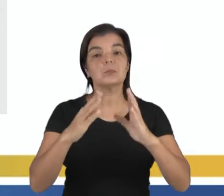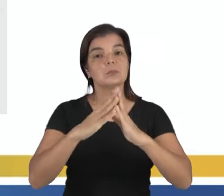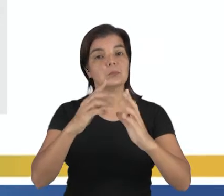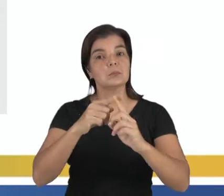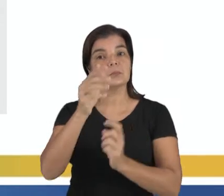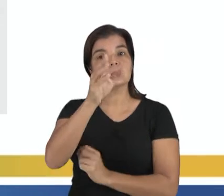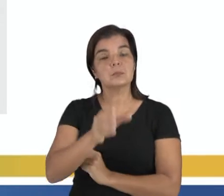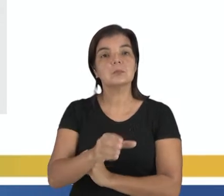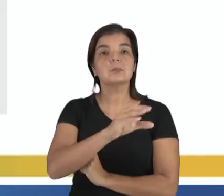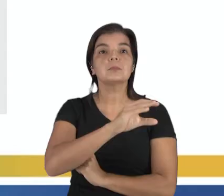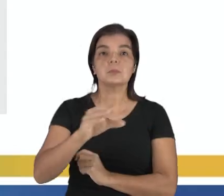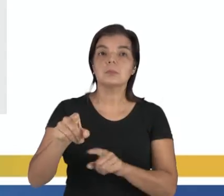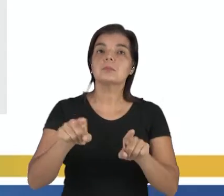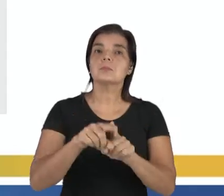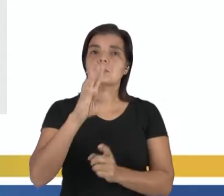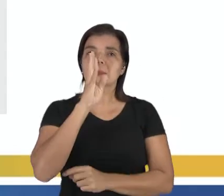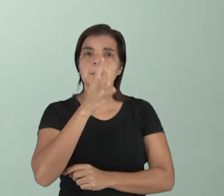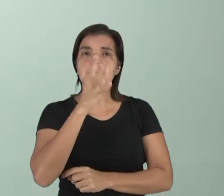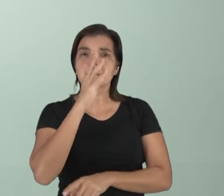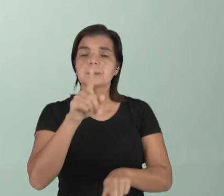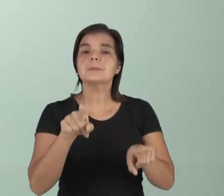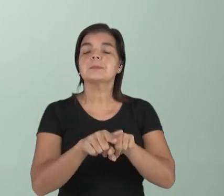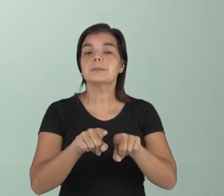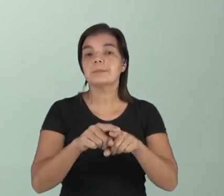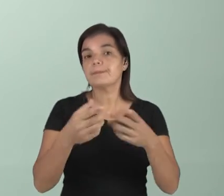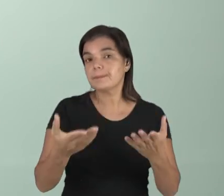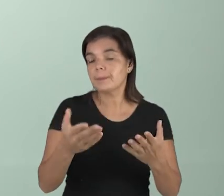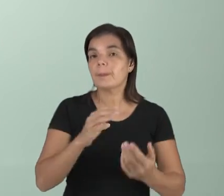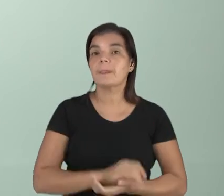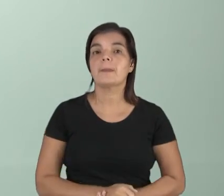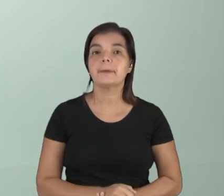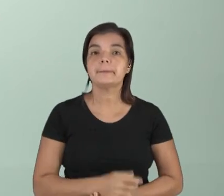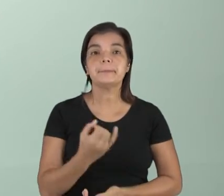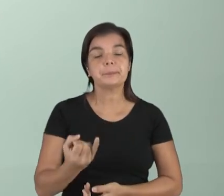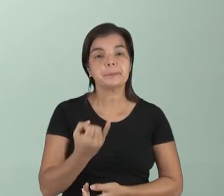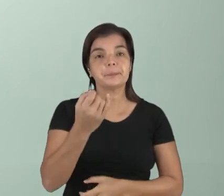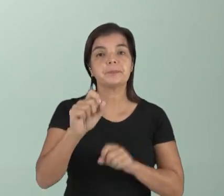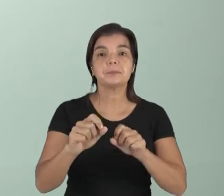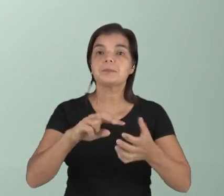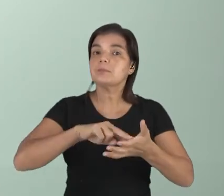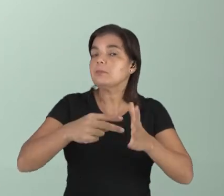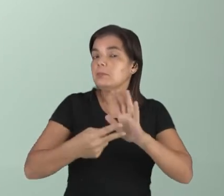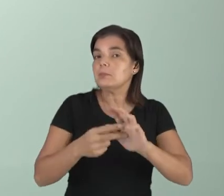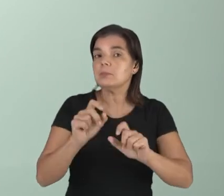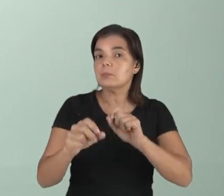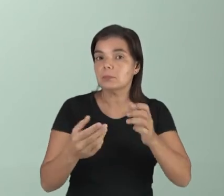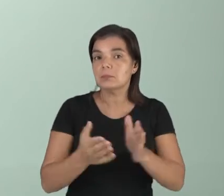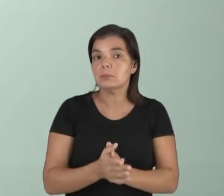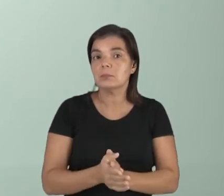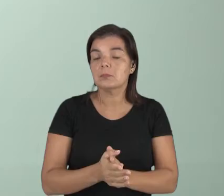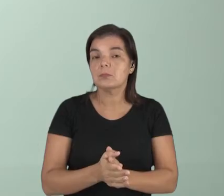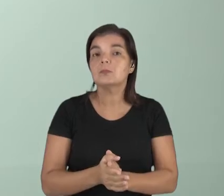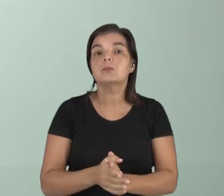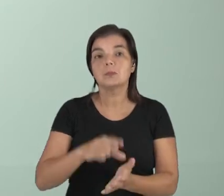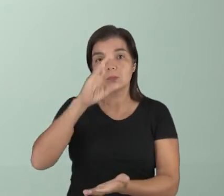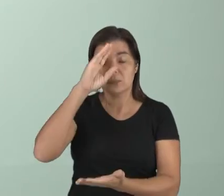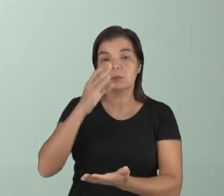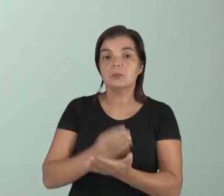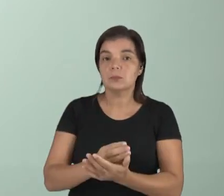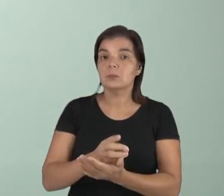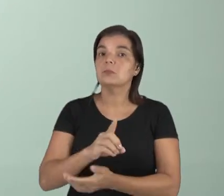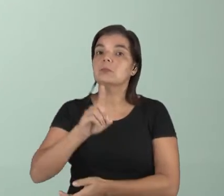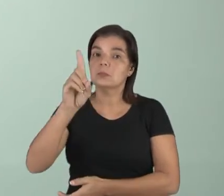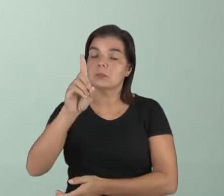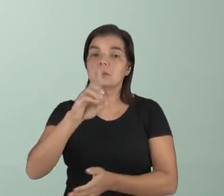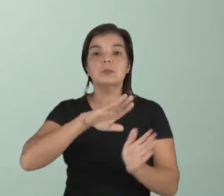também criticando, né? Aí a gente tem uma questão muito importante que não quer dizer que a crença em Deus ela foi abolida,